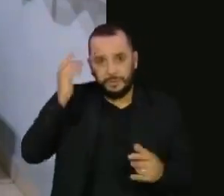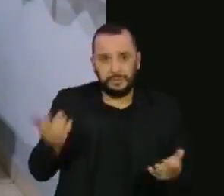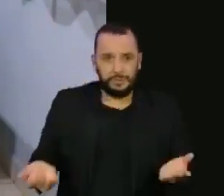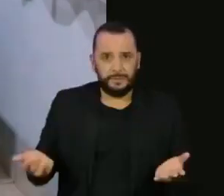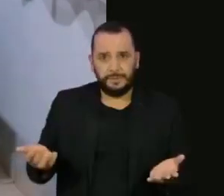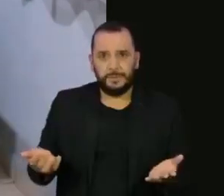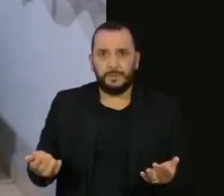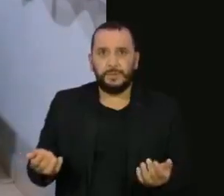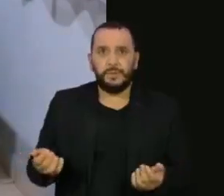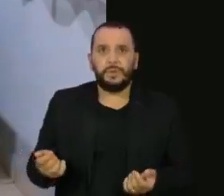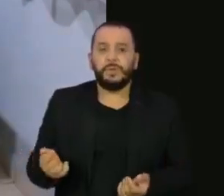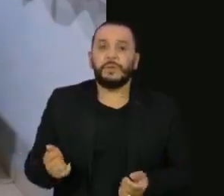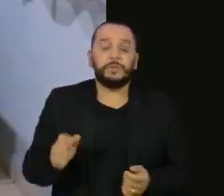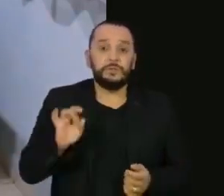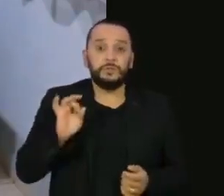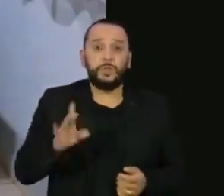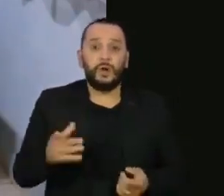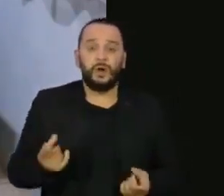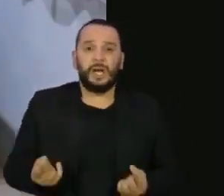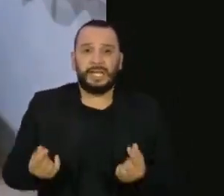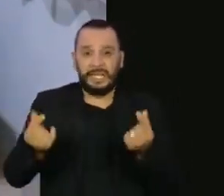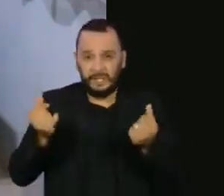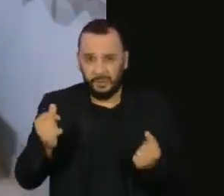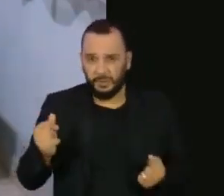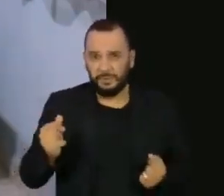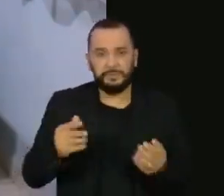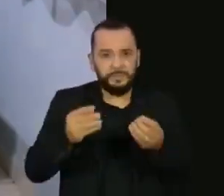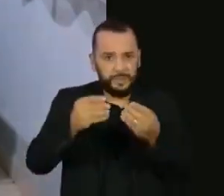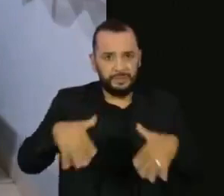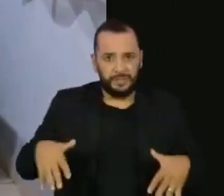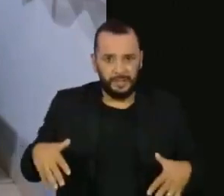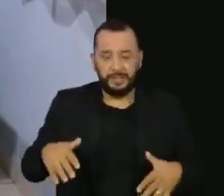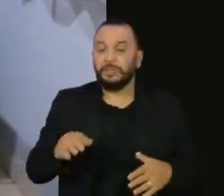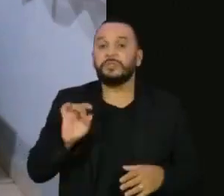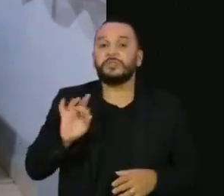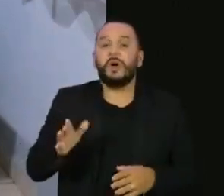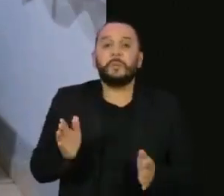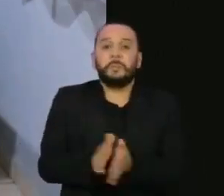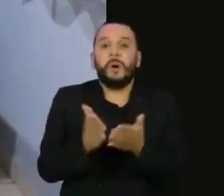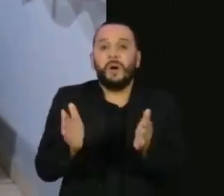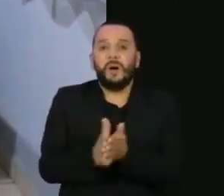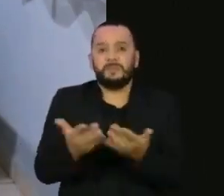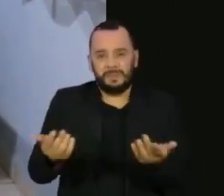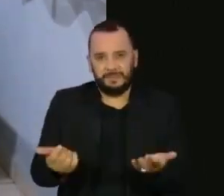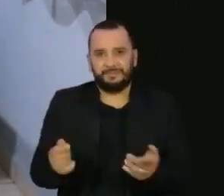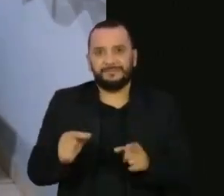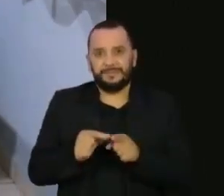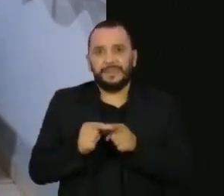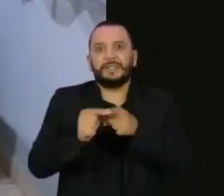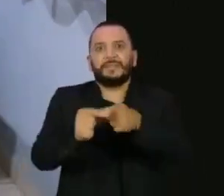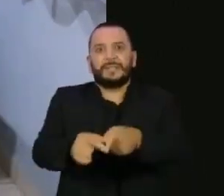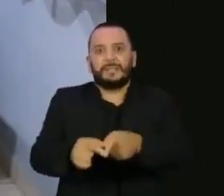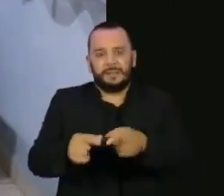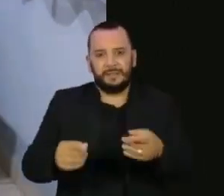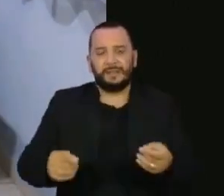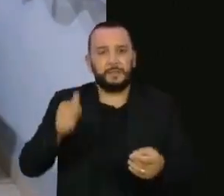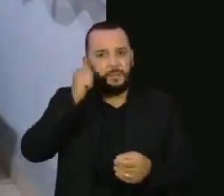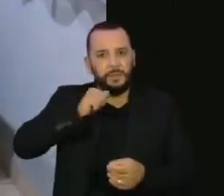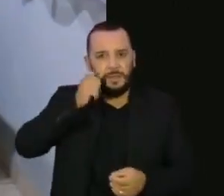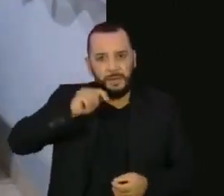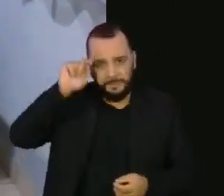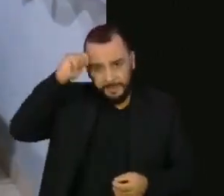mais só quem não tem dinheiro, não é mais só quem mora em periferia, não é mais só a mulher